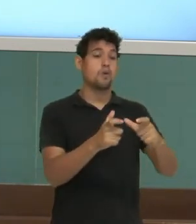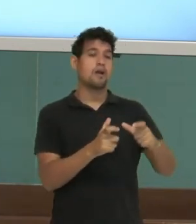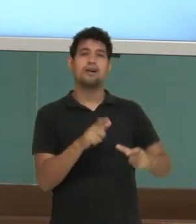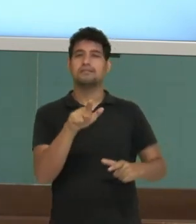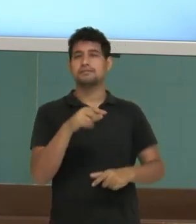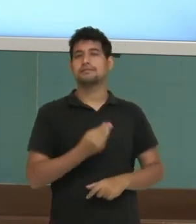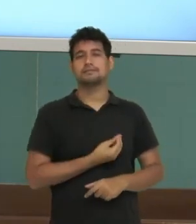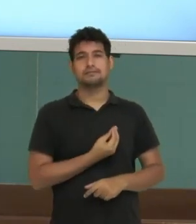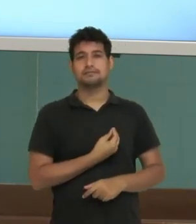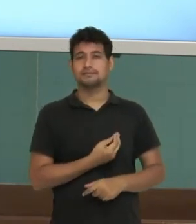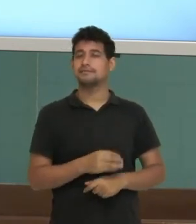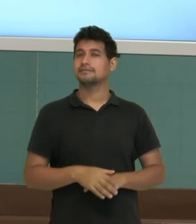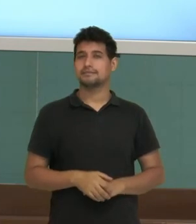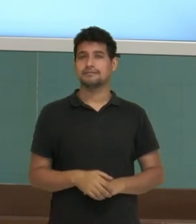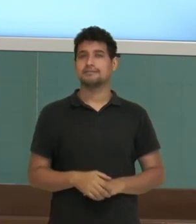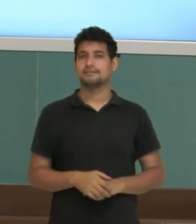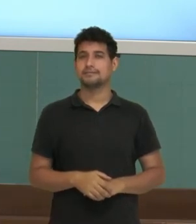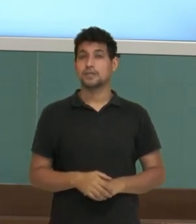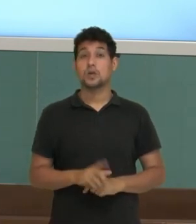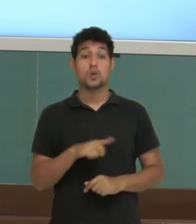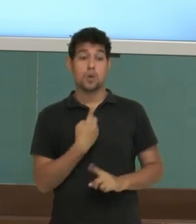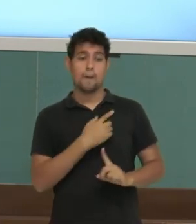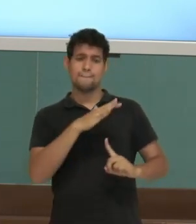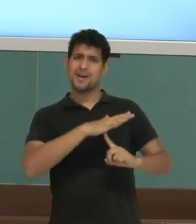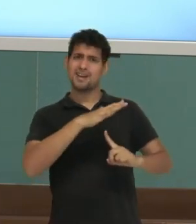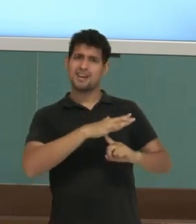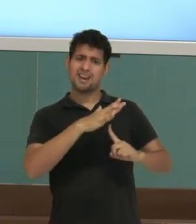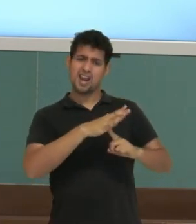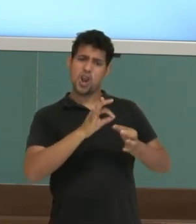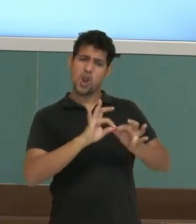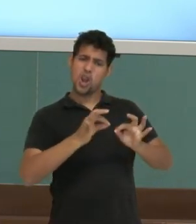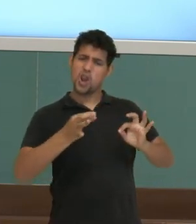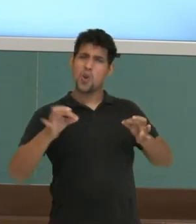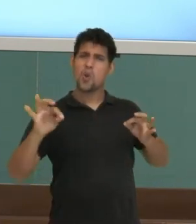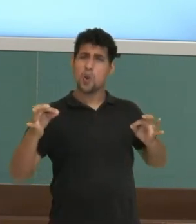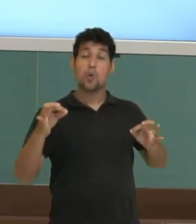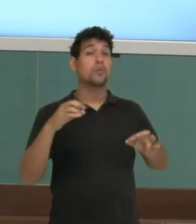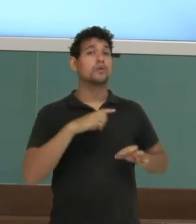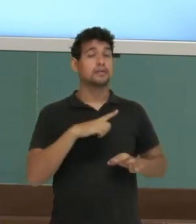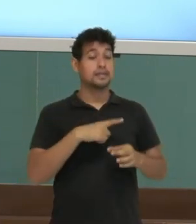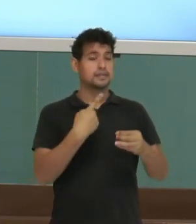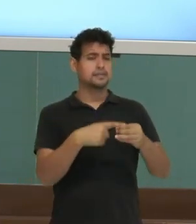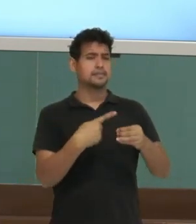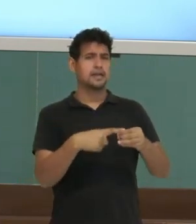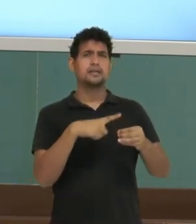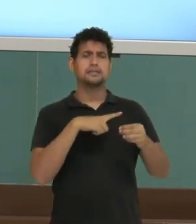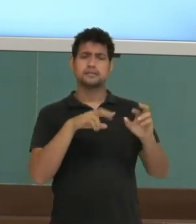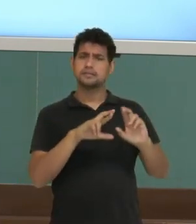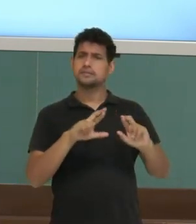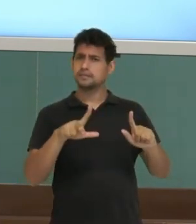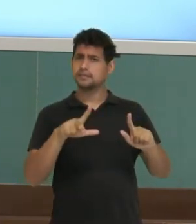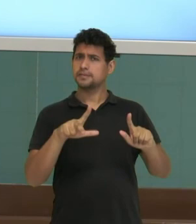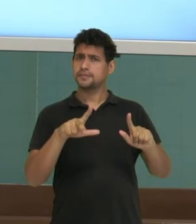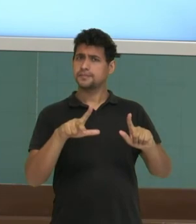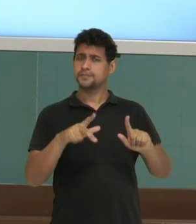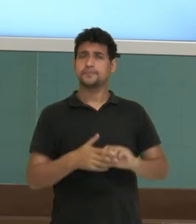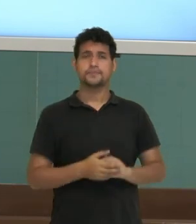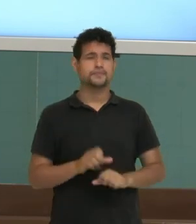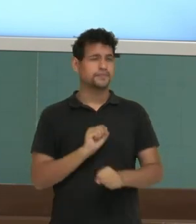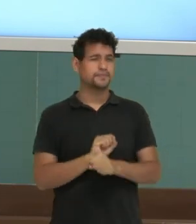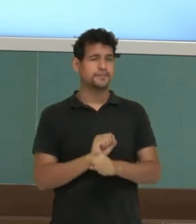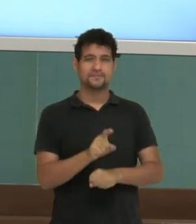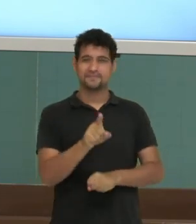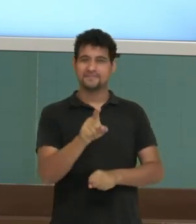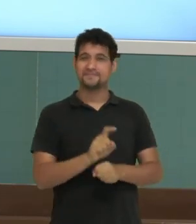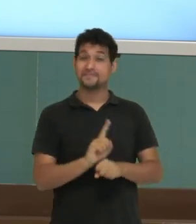aonde você mora. Nosso Paraná é grande, então nós temos municípios com características diferentes. Eu vou dar um tempinho